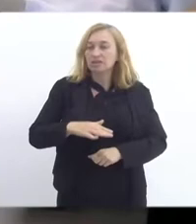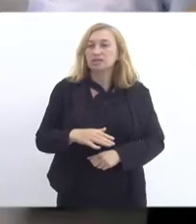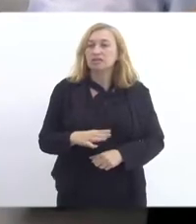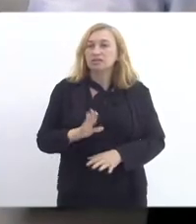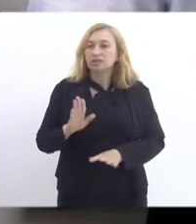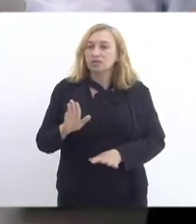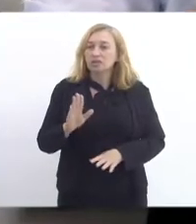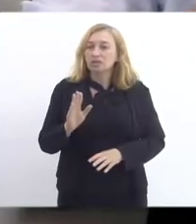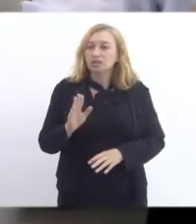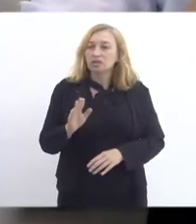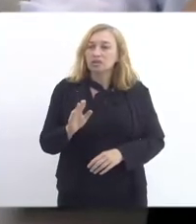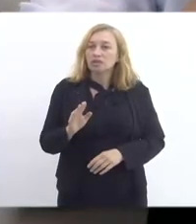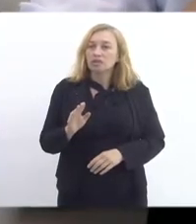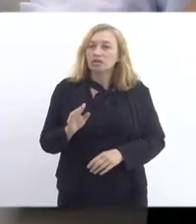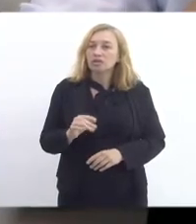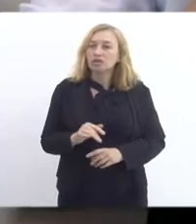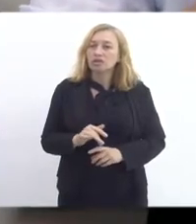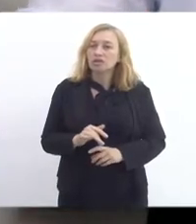Deixa eu